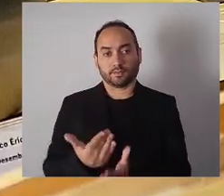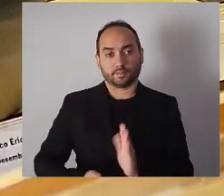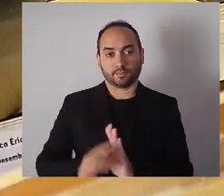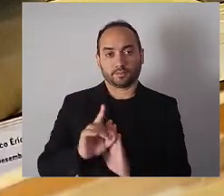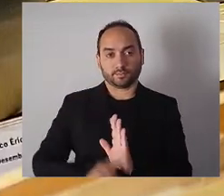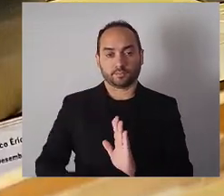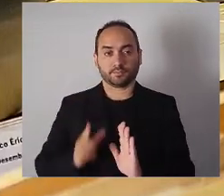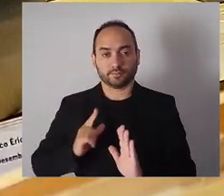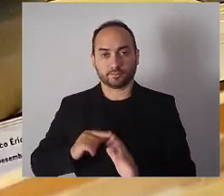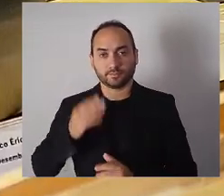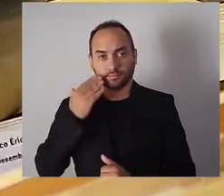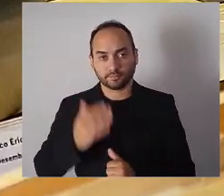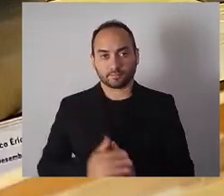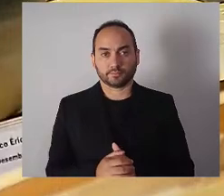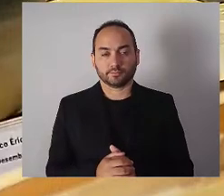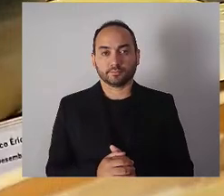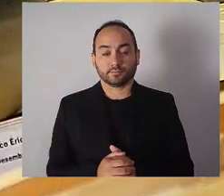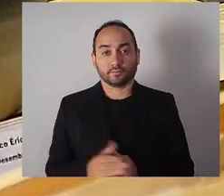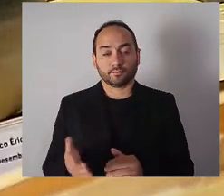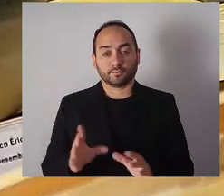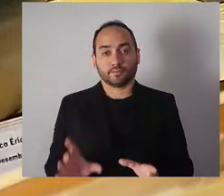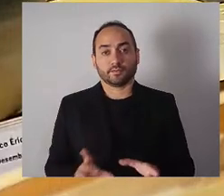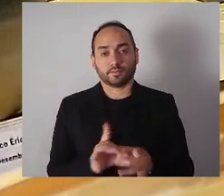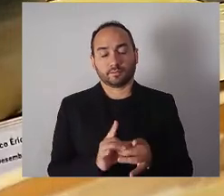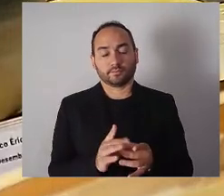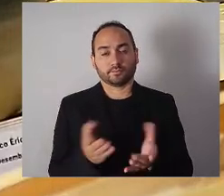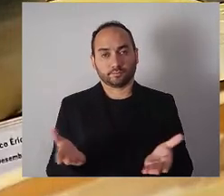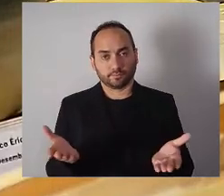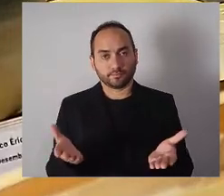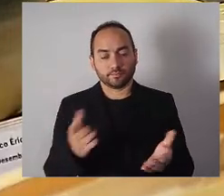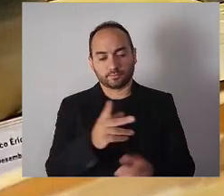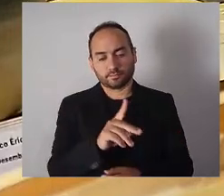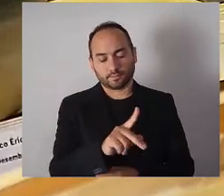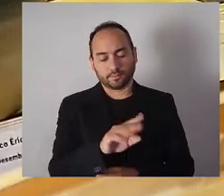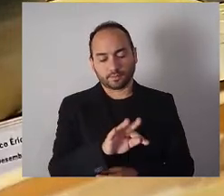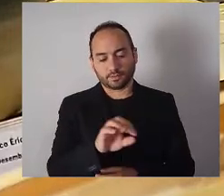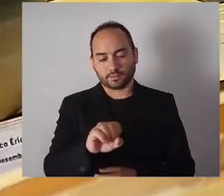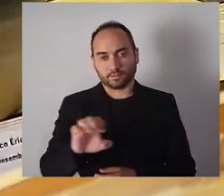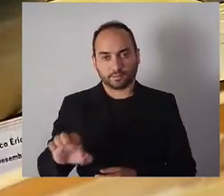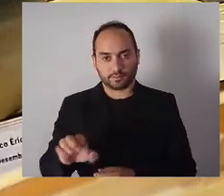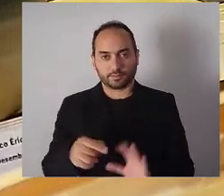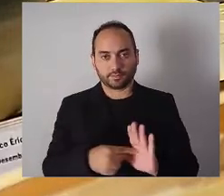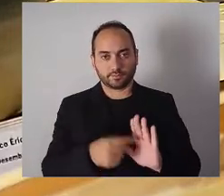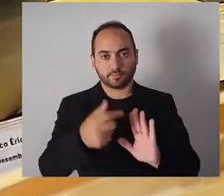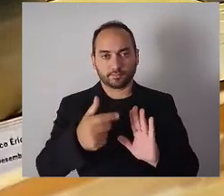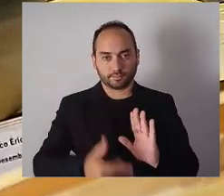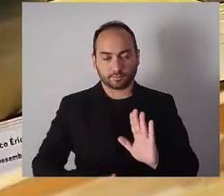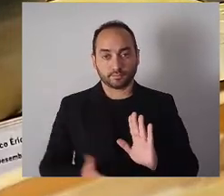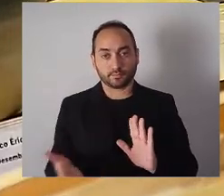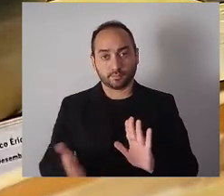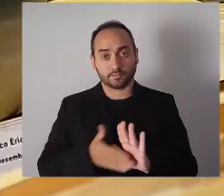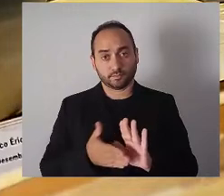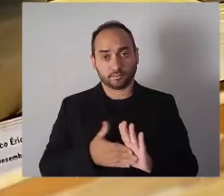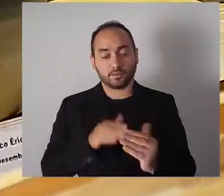desfiliação no que tange à fusão partidária dos partidos DEM e PSL, caso dos autos. Diante do exposto, acompanho o eminente relator do